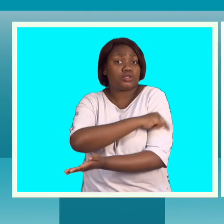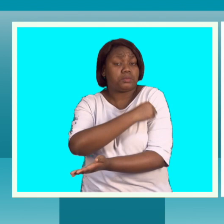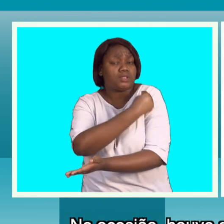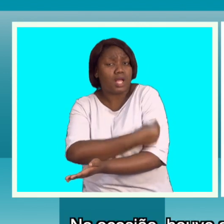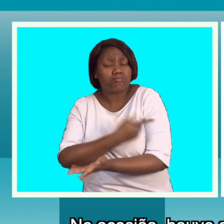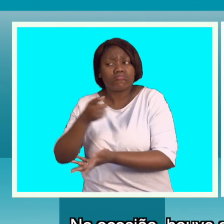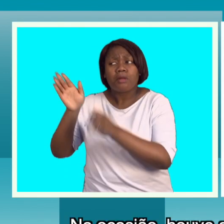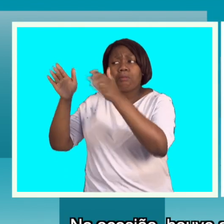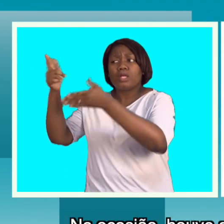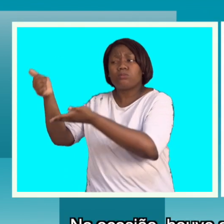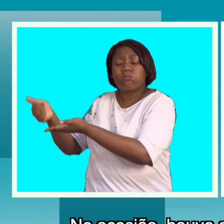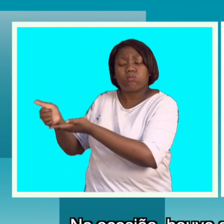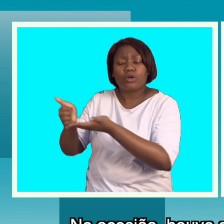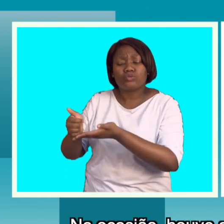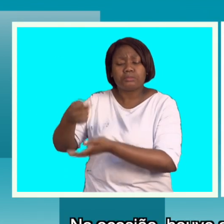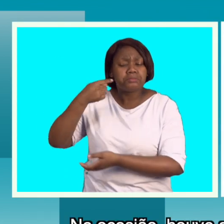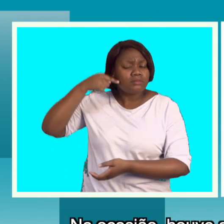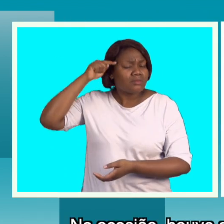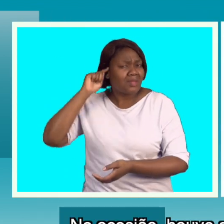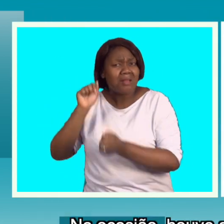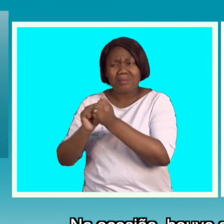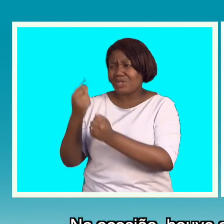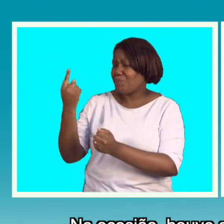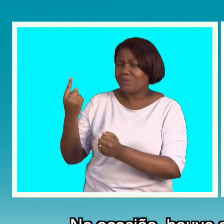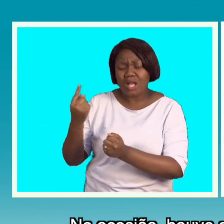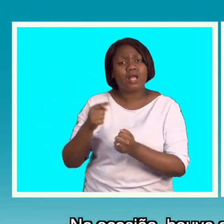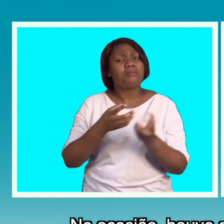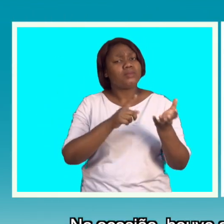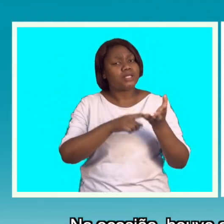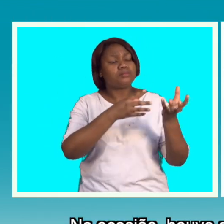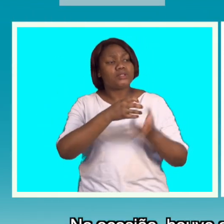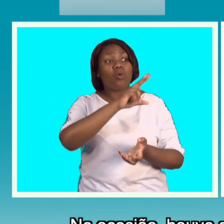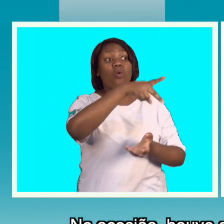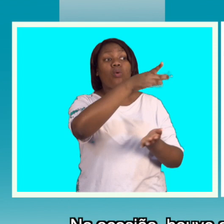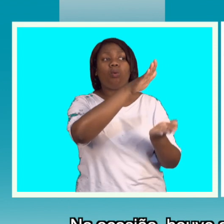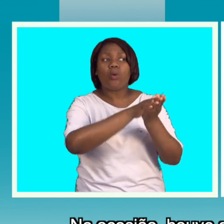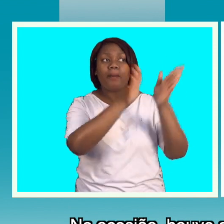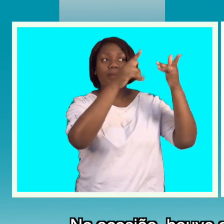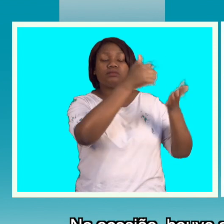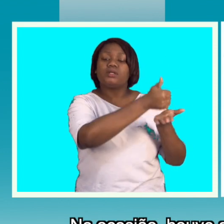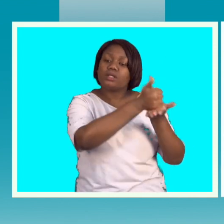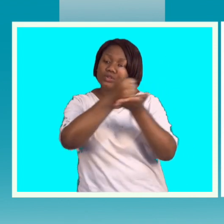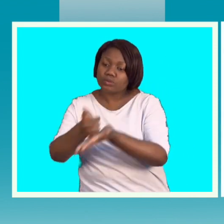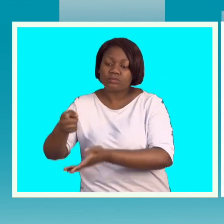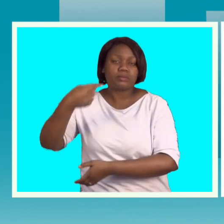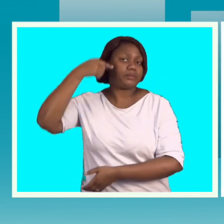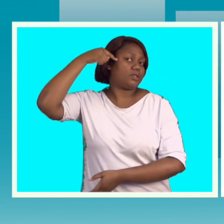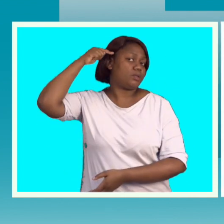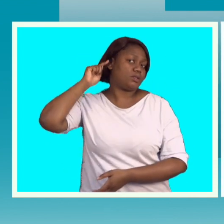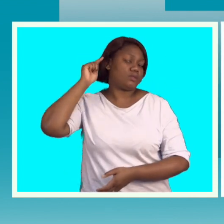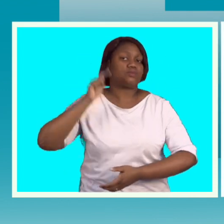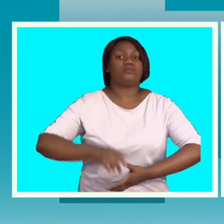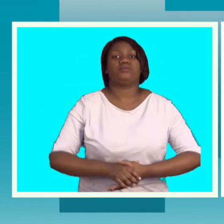Na ocasião, houve ainda espaço para encorajar o empresariado nacional a abraçar esta causa.